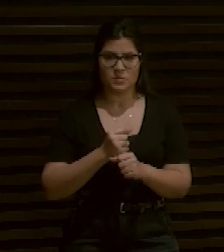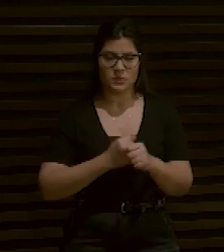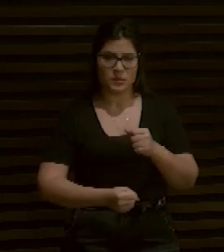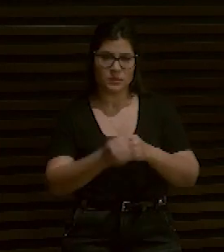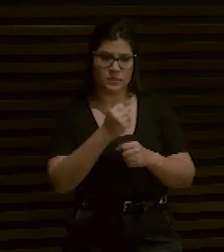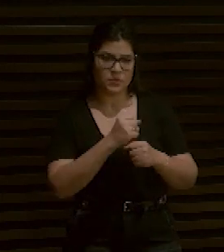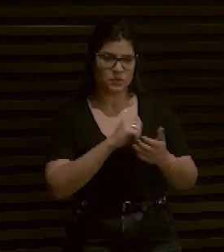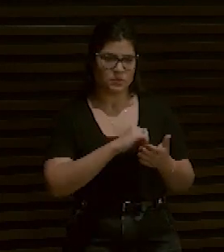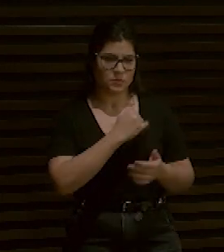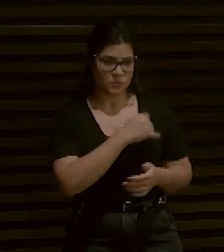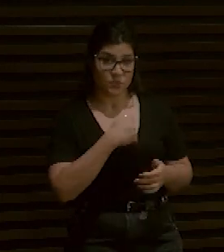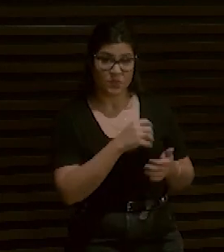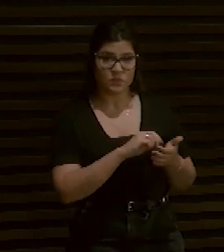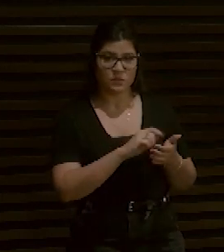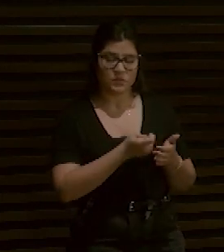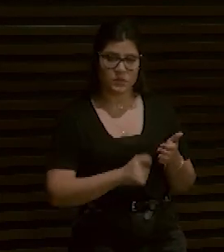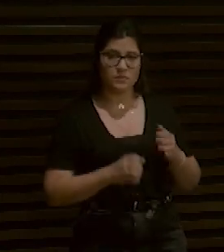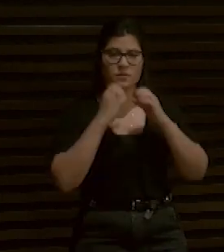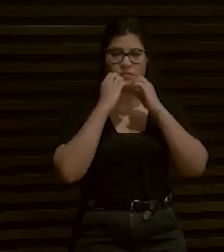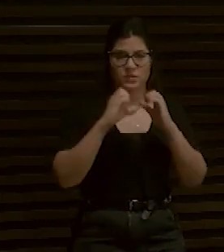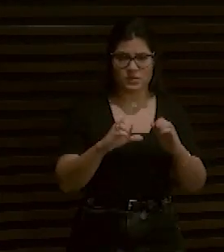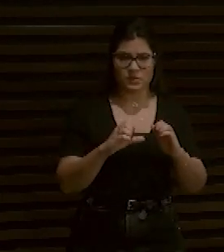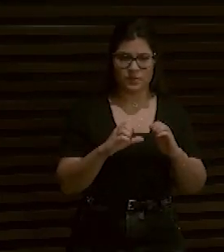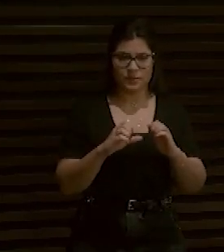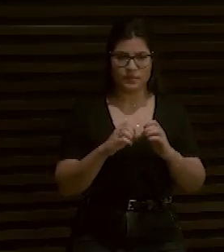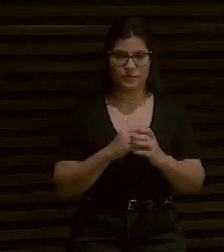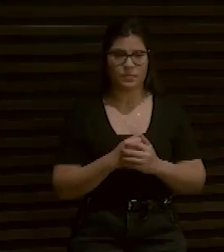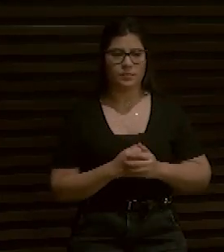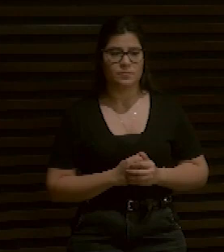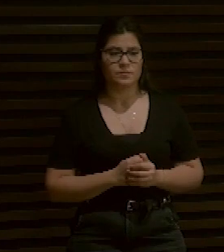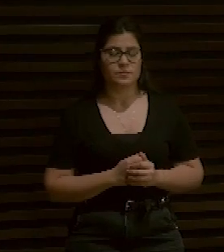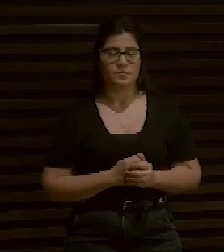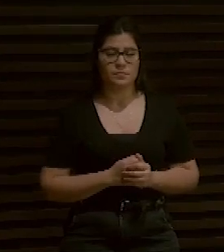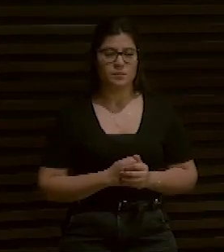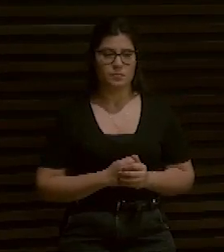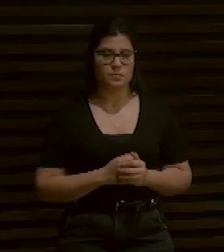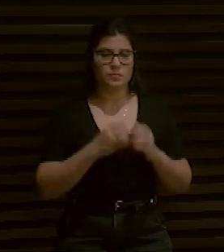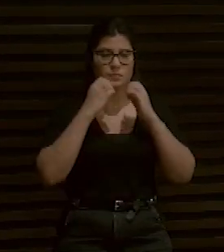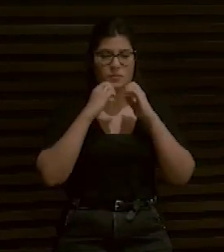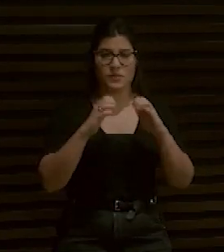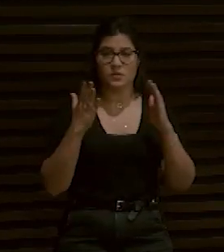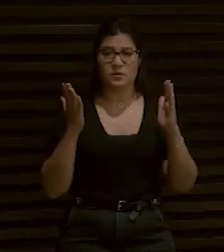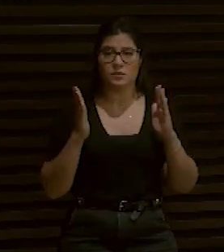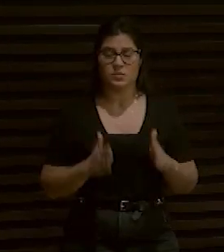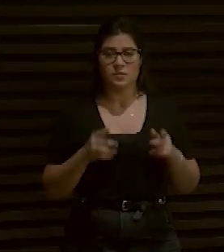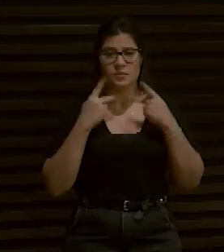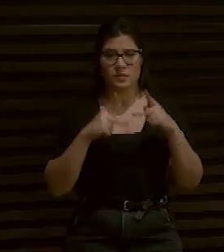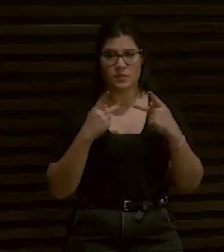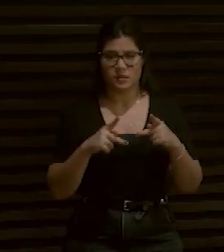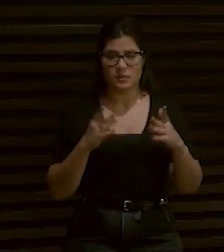o Evangelho que aqui foi exposto por alguns anos pelo nosso pastor Glênio. Então João aqui já está um homem mais